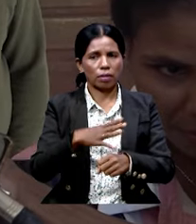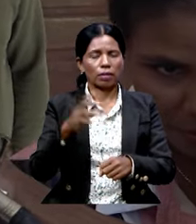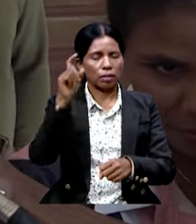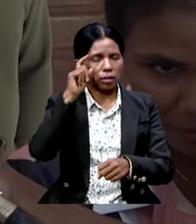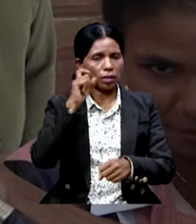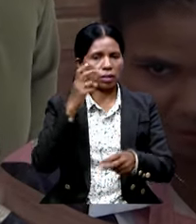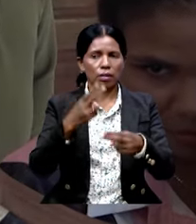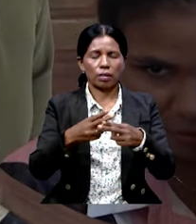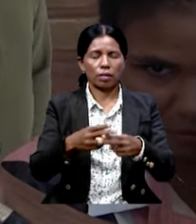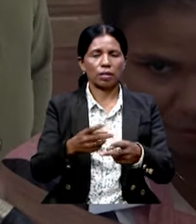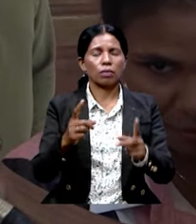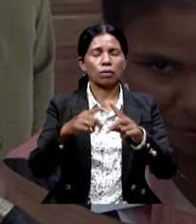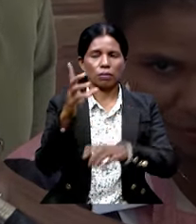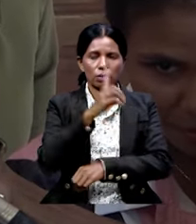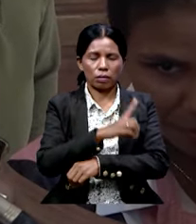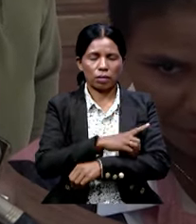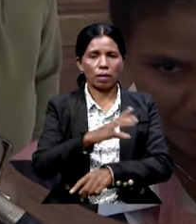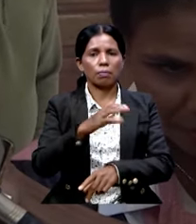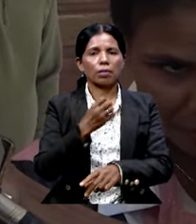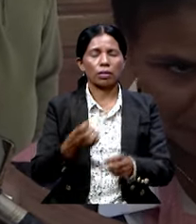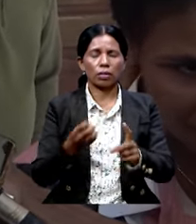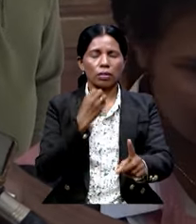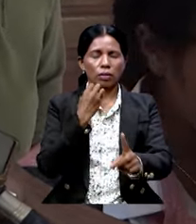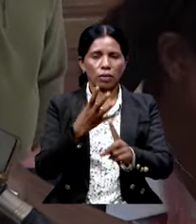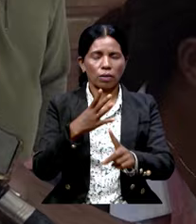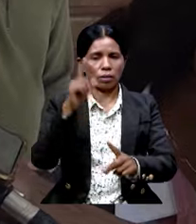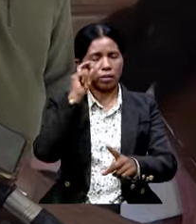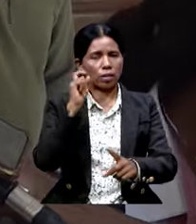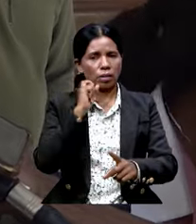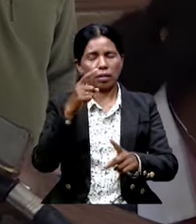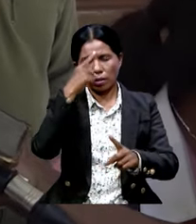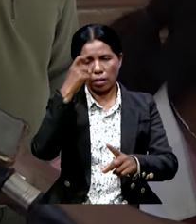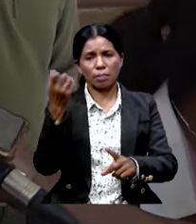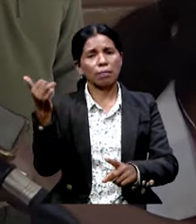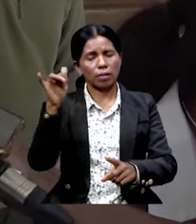tolok sanana tolok veteranus tamba sira mak hal sare